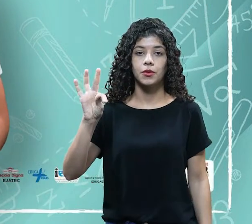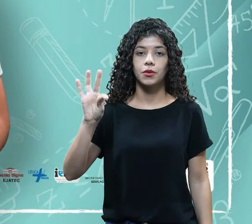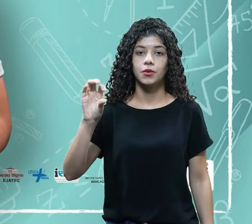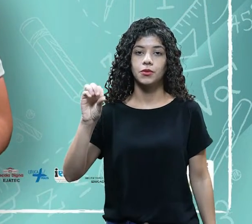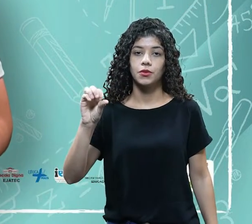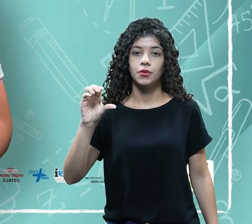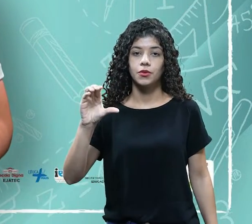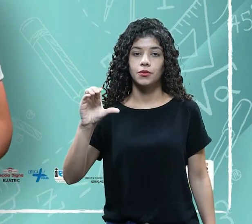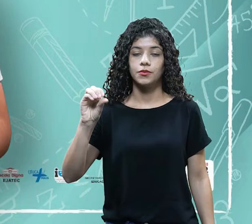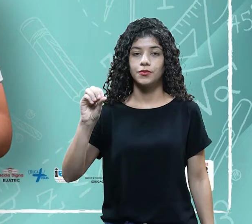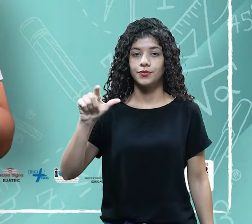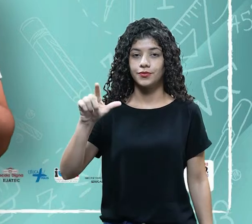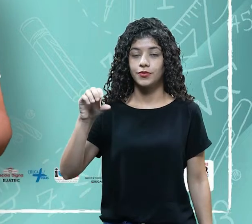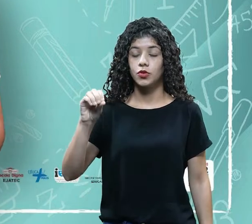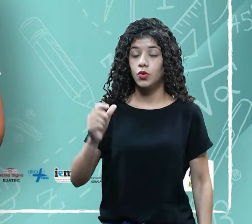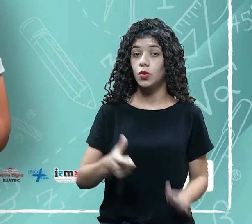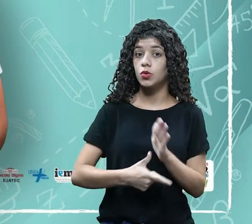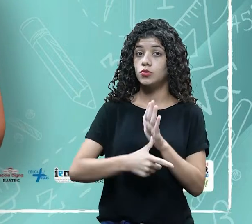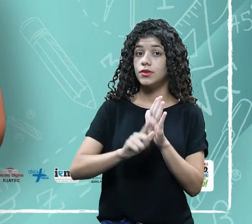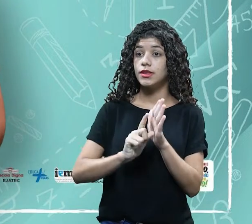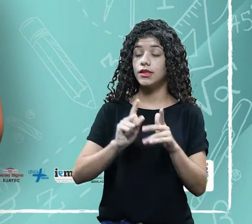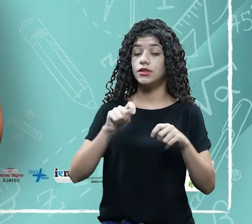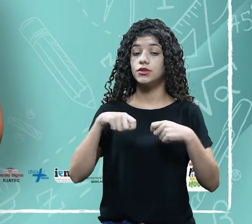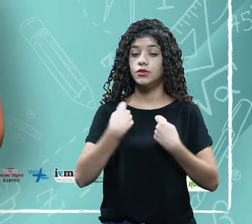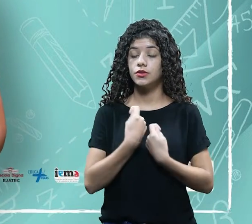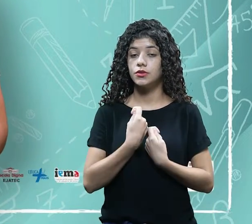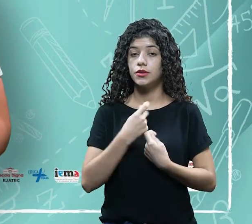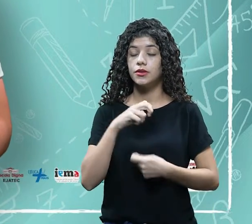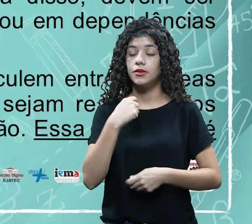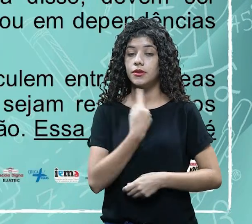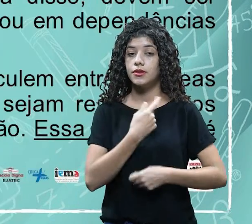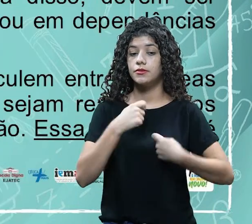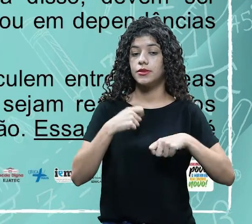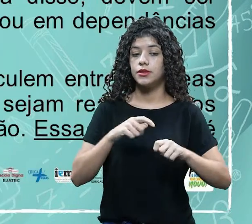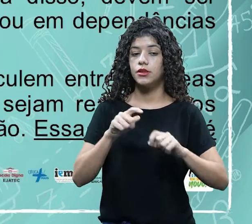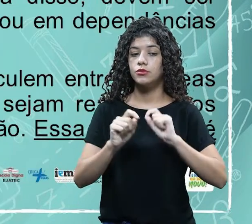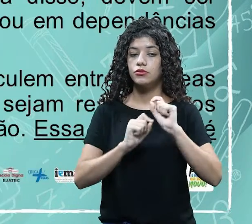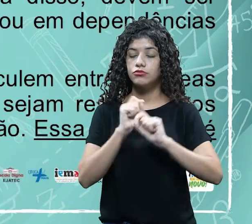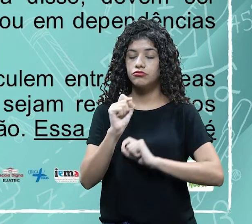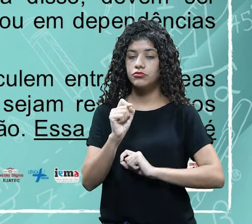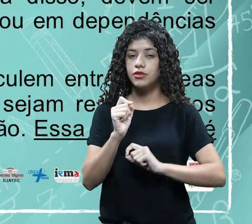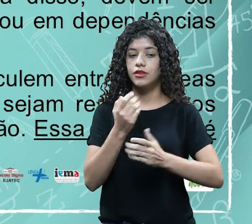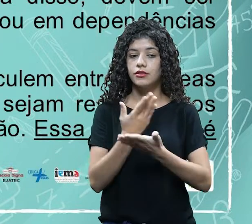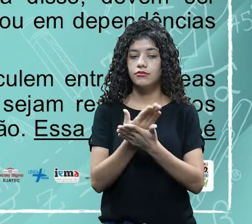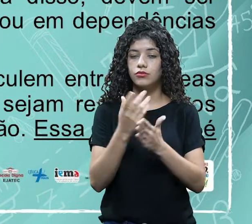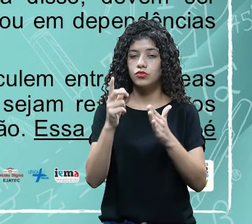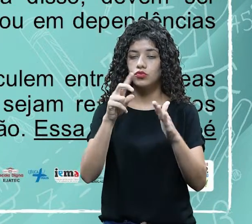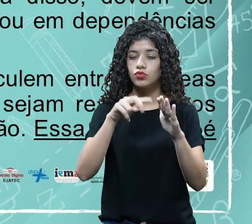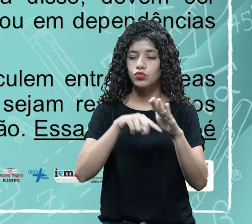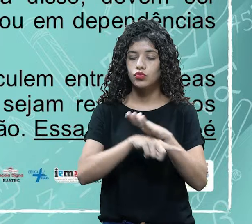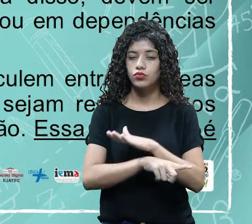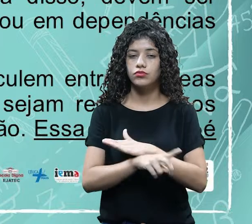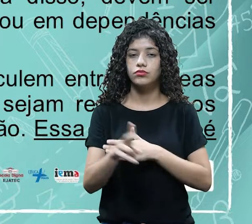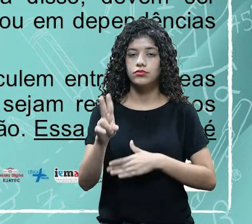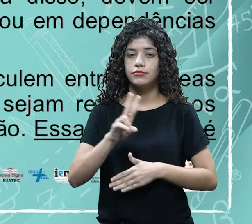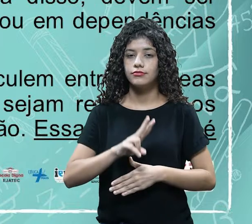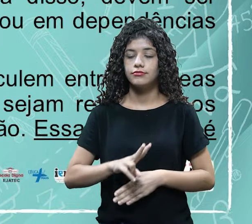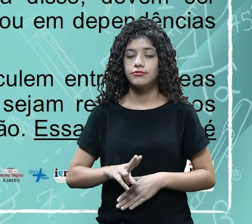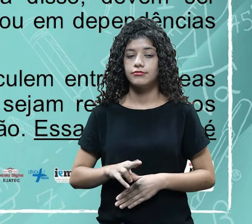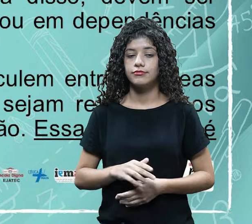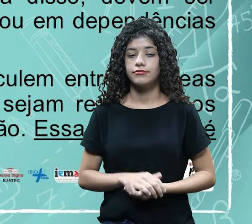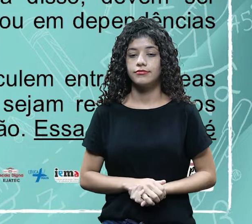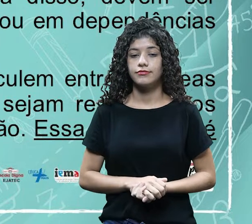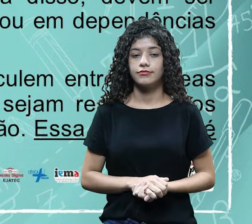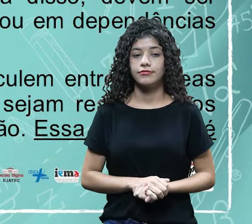falar de protocolo, a gente precisa revisar nosso assunto da aula anterior. Nós falamos a respeito, né, da teoria das